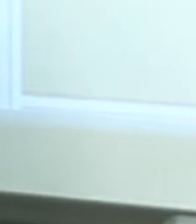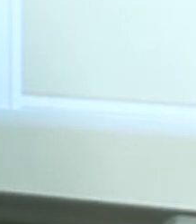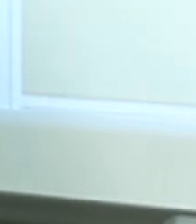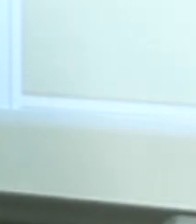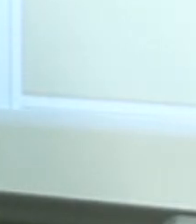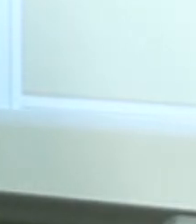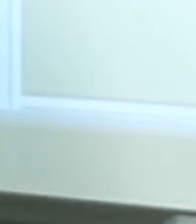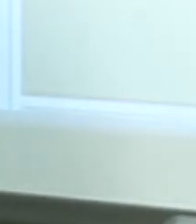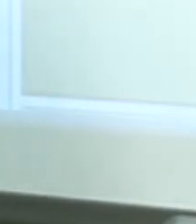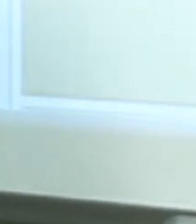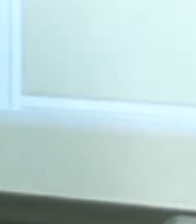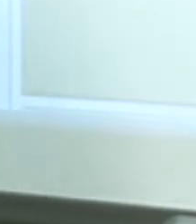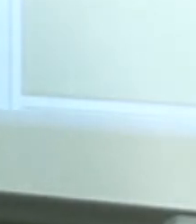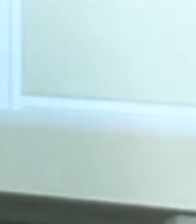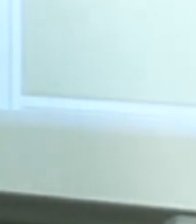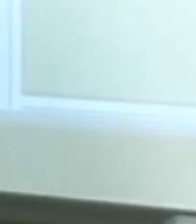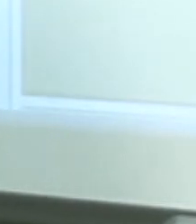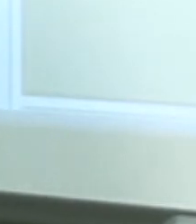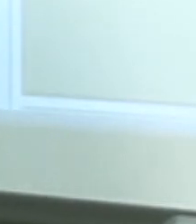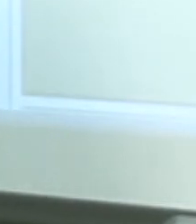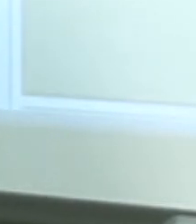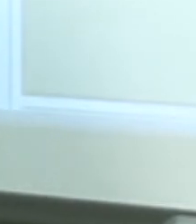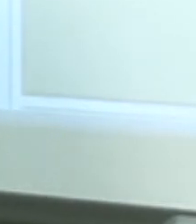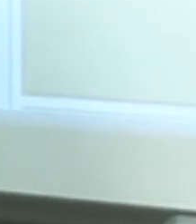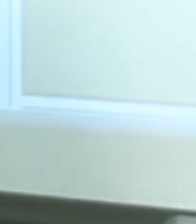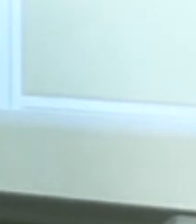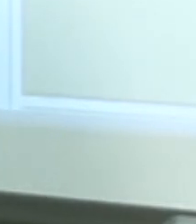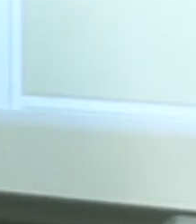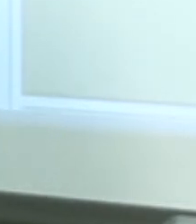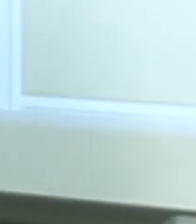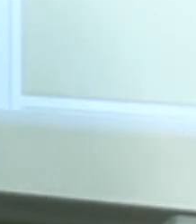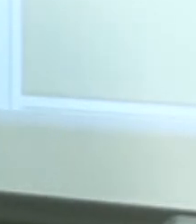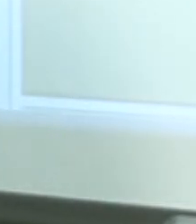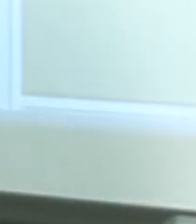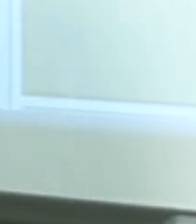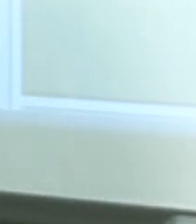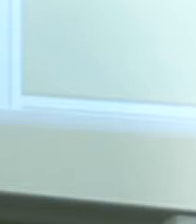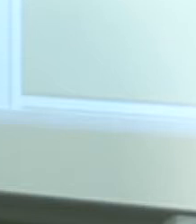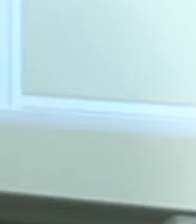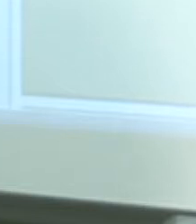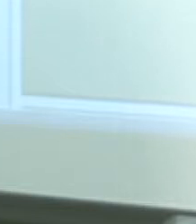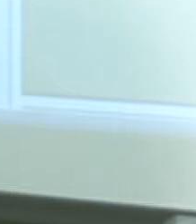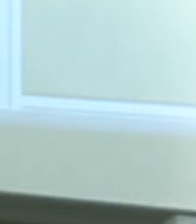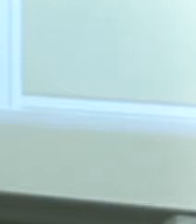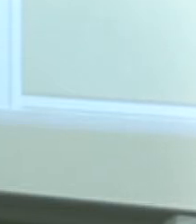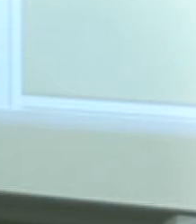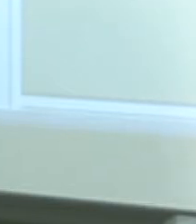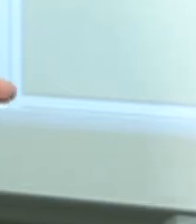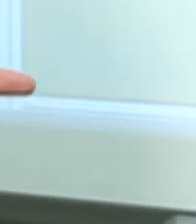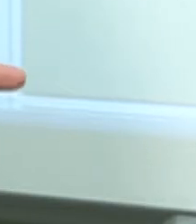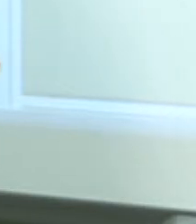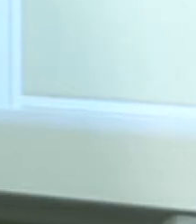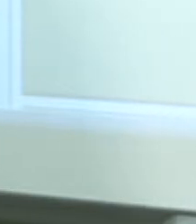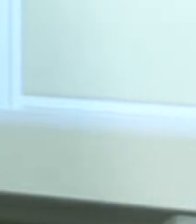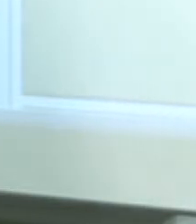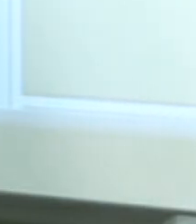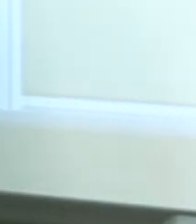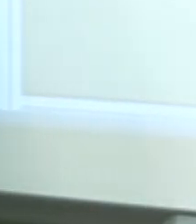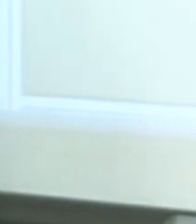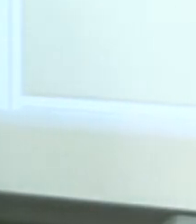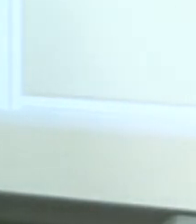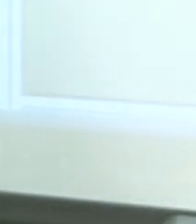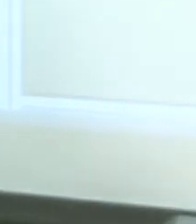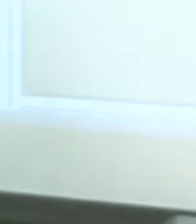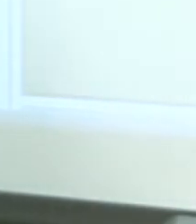Como a educação à distância ela é um processo interativo e colaborativo, hoje nós, nessa aula, colocamos algumas participações